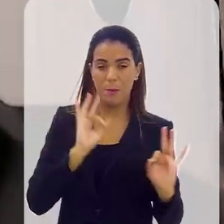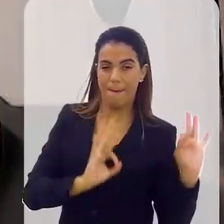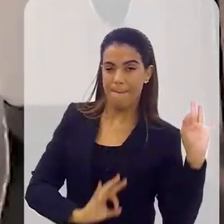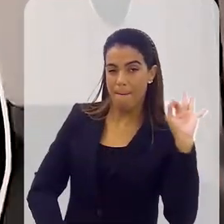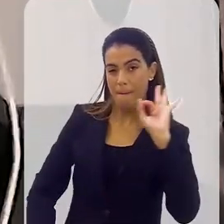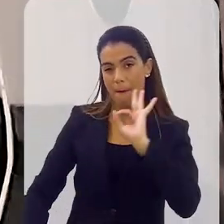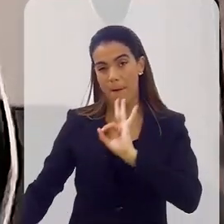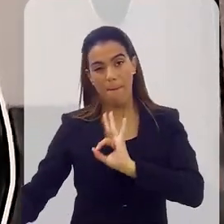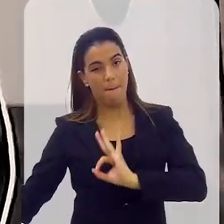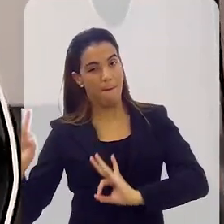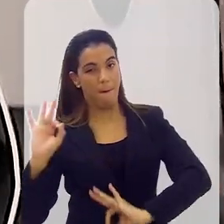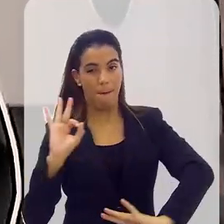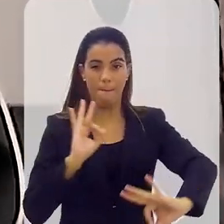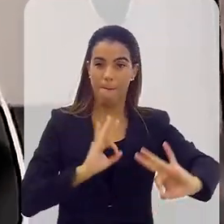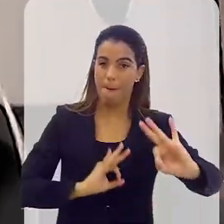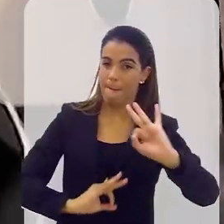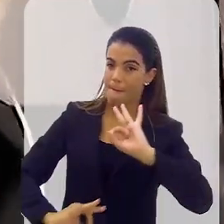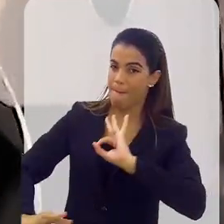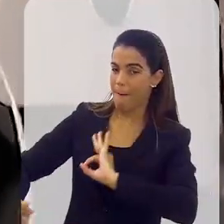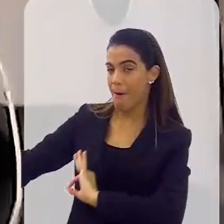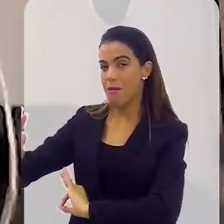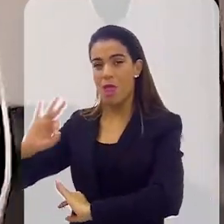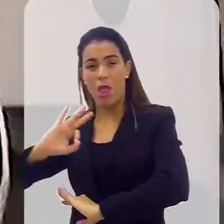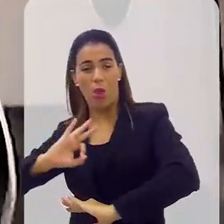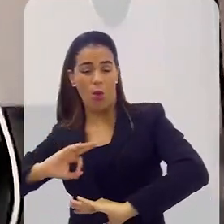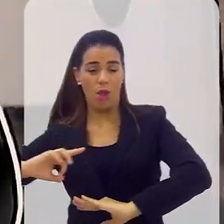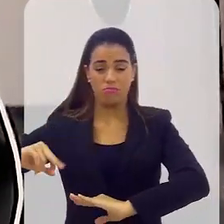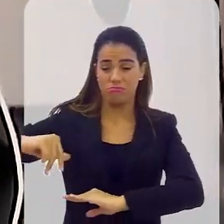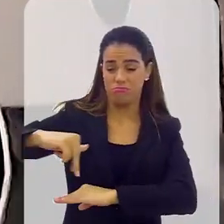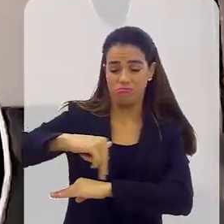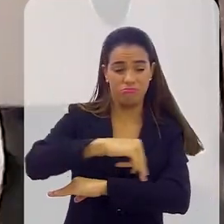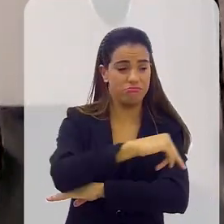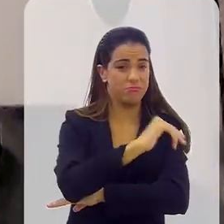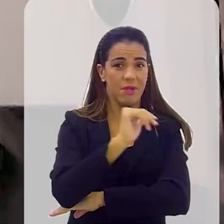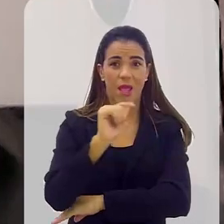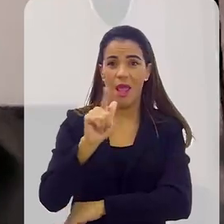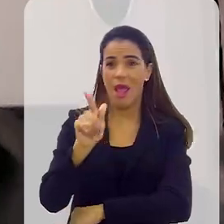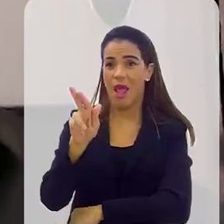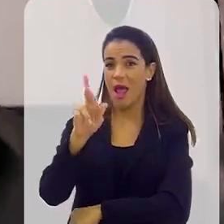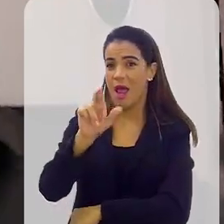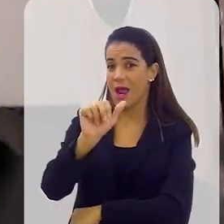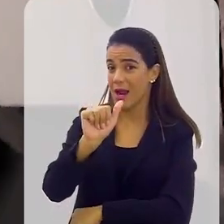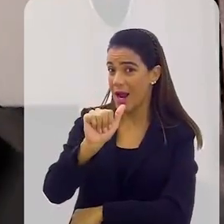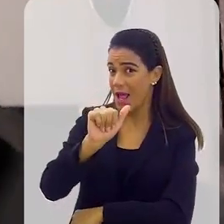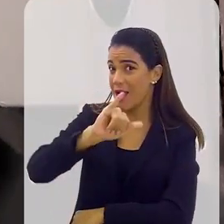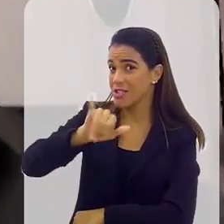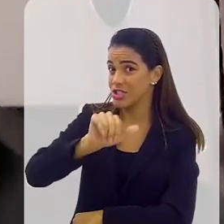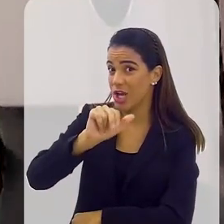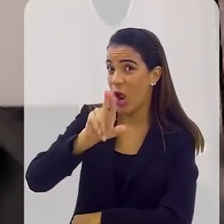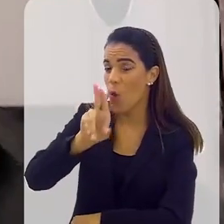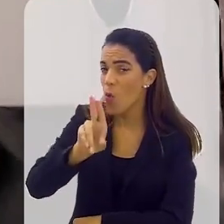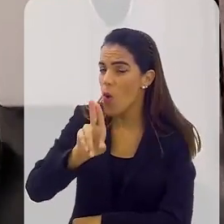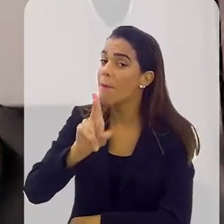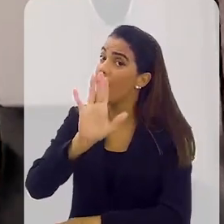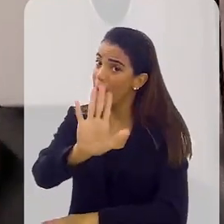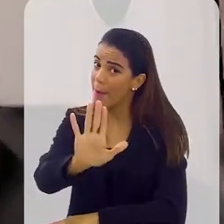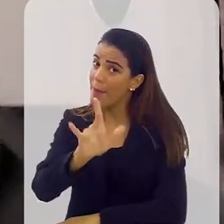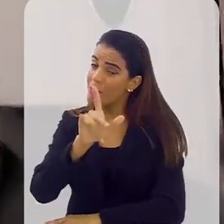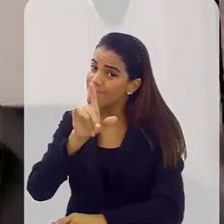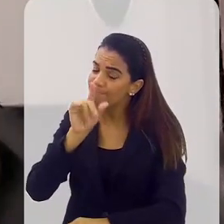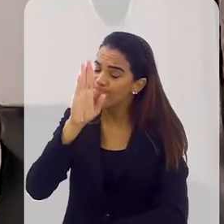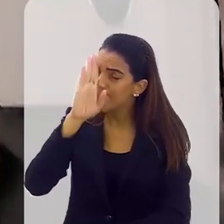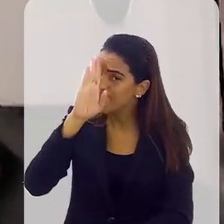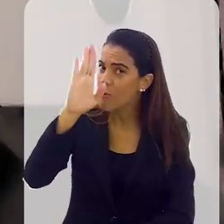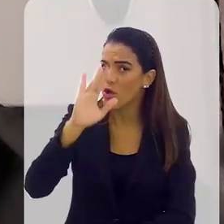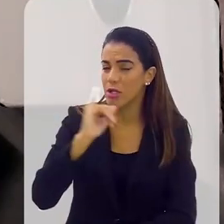mais vaidoso, já... Estudava aqui no Grajaú, sempre estudei aqui no Grajaú. É bom frisar que sempre estudei em escolas